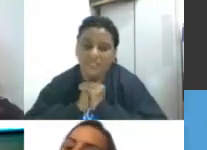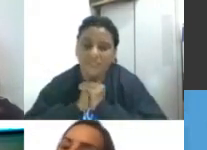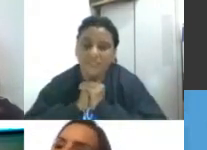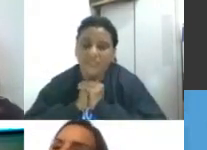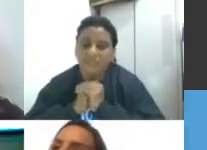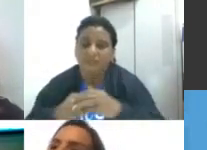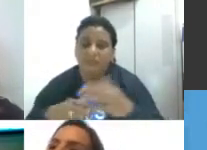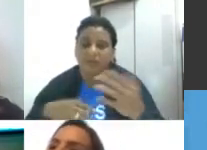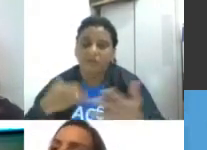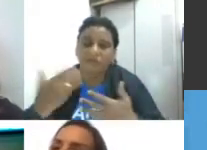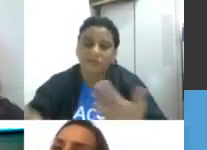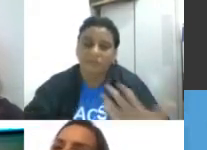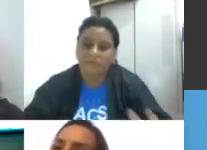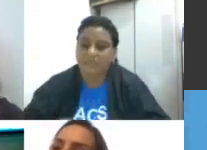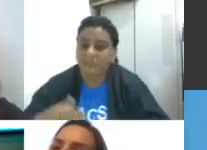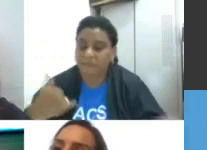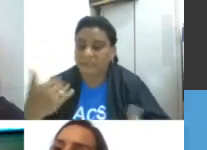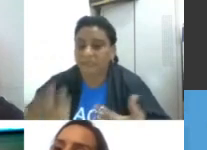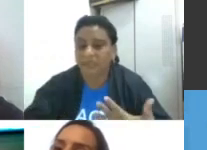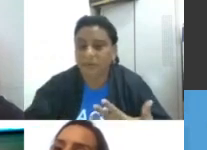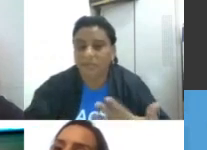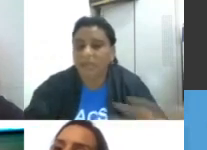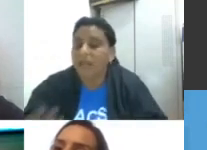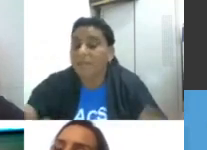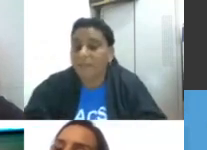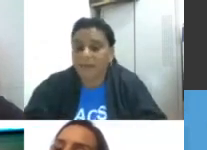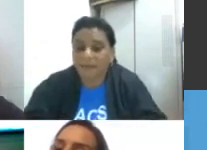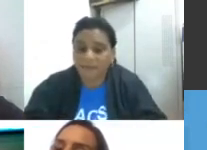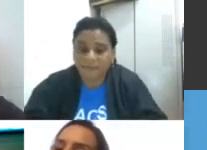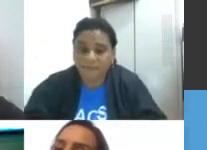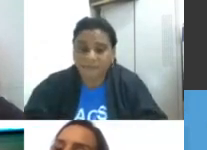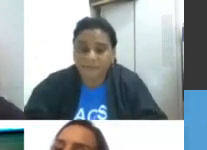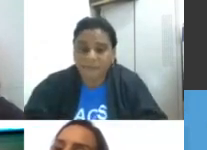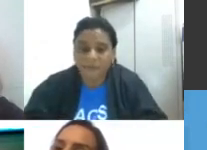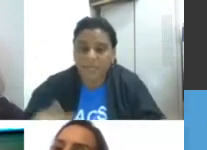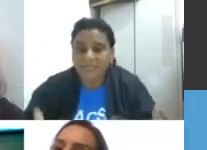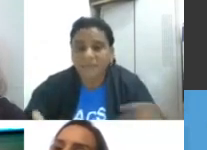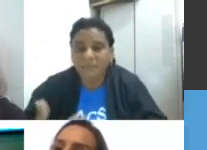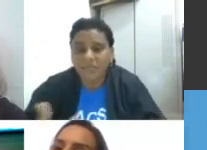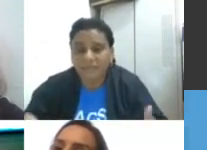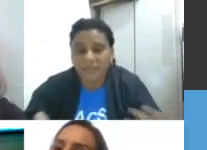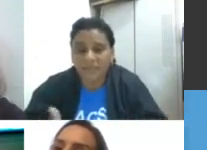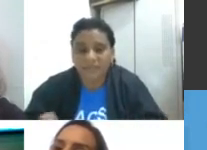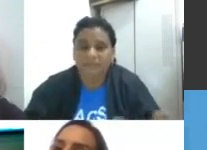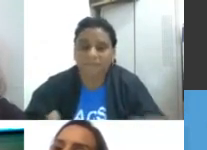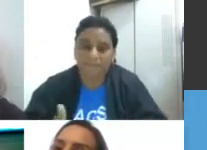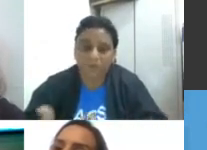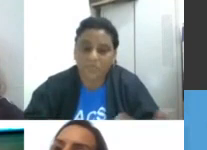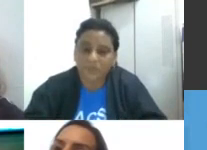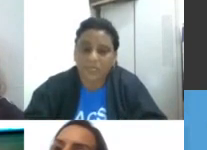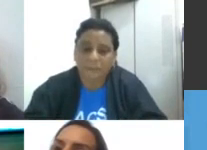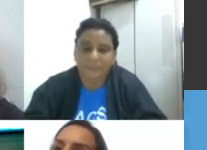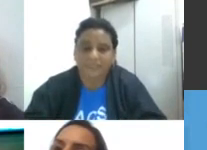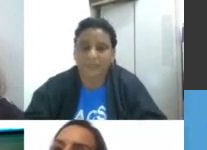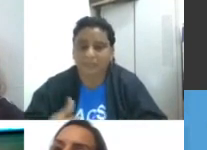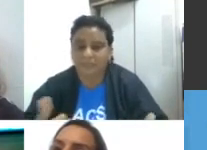máscara então ela conversou com o paciente o paciente negou e ela acabou pegando porque ela sempre estava ali próximo